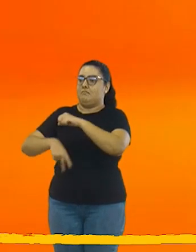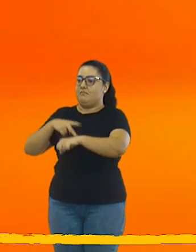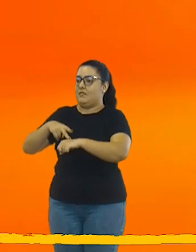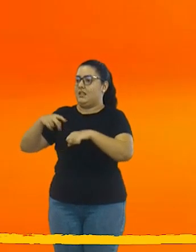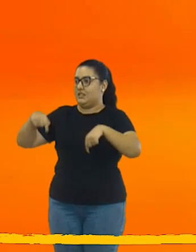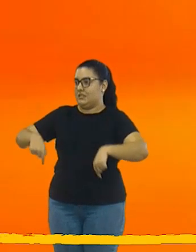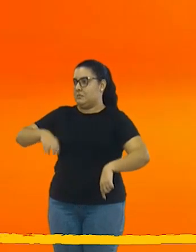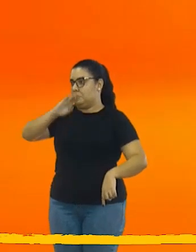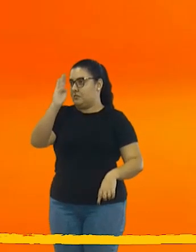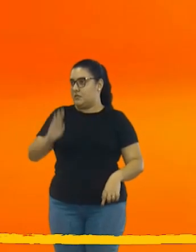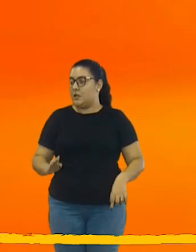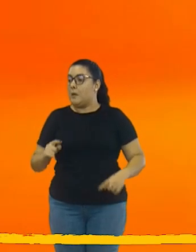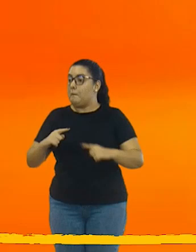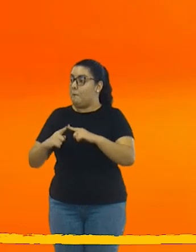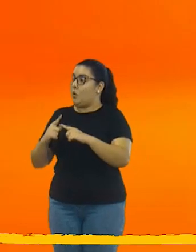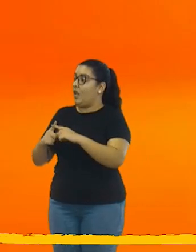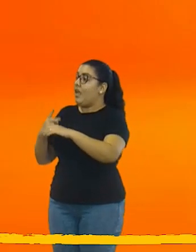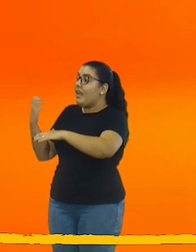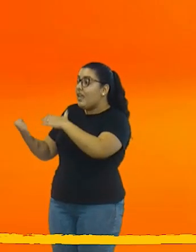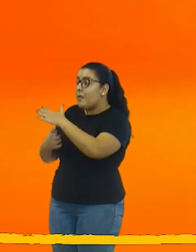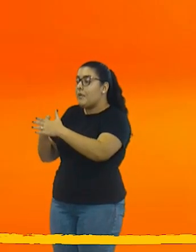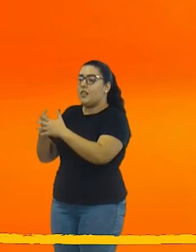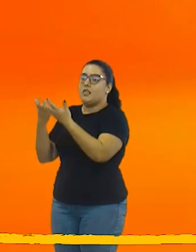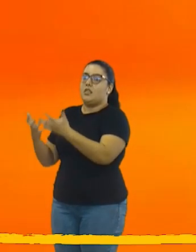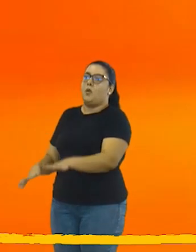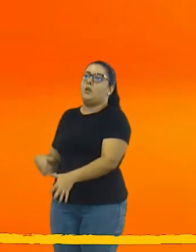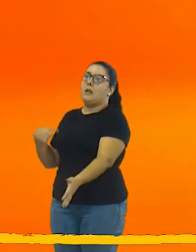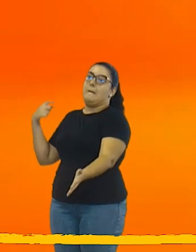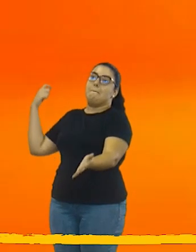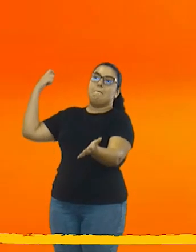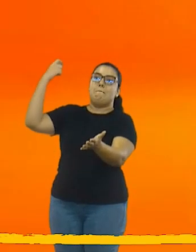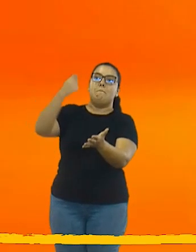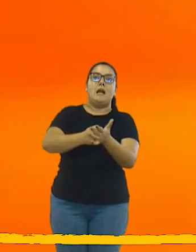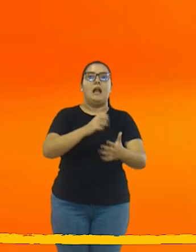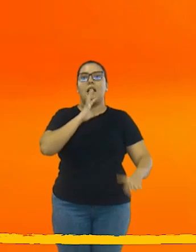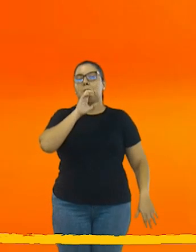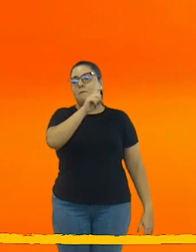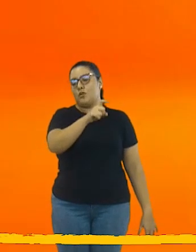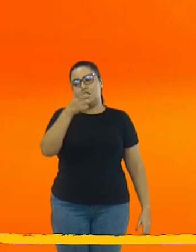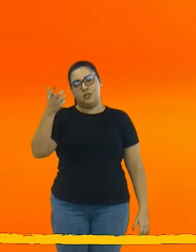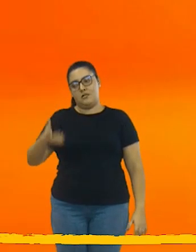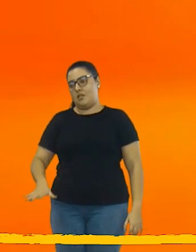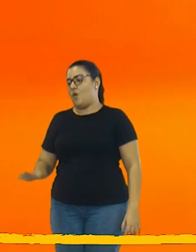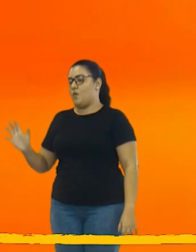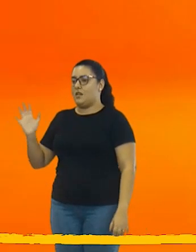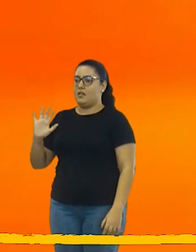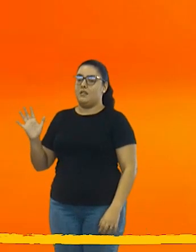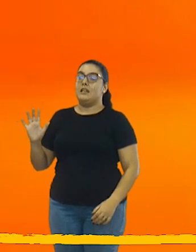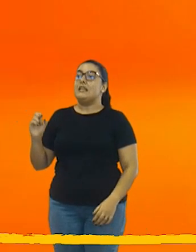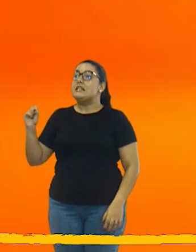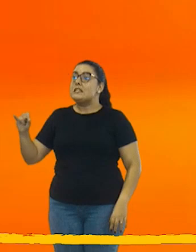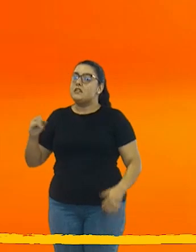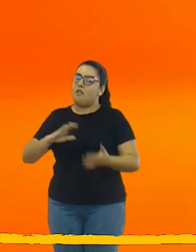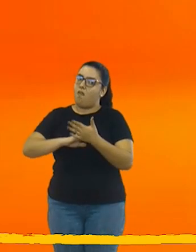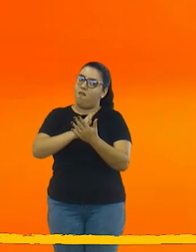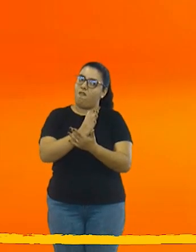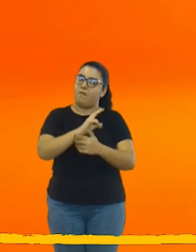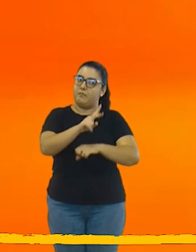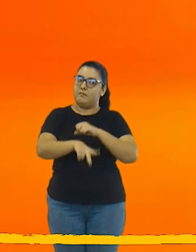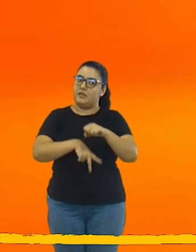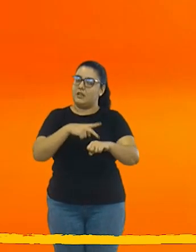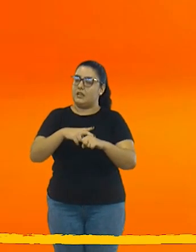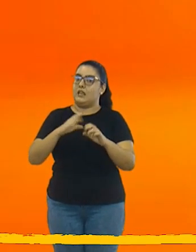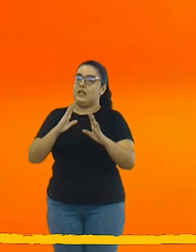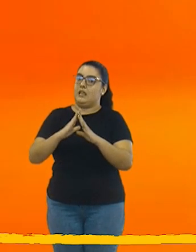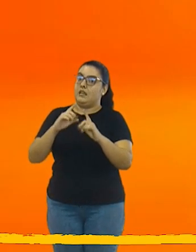porque aquela cooperativa rural não queria pagar impostos ao governo. Ao incomodar a república, a igreja